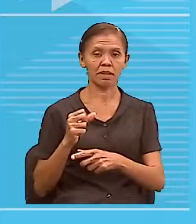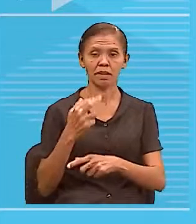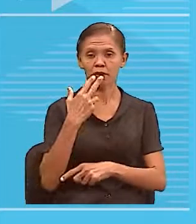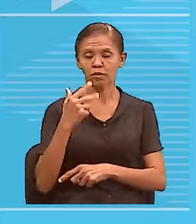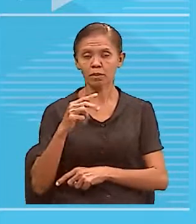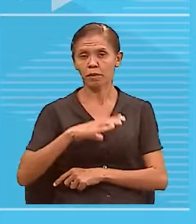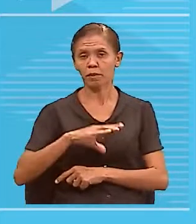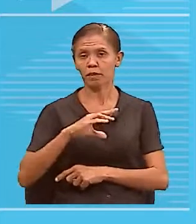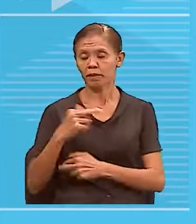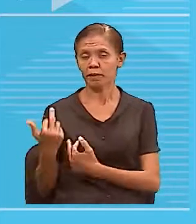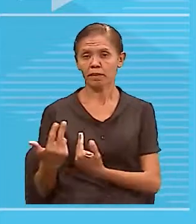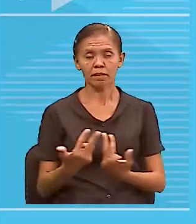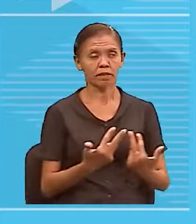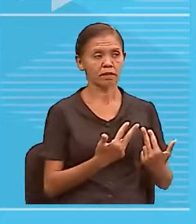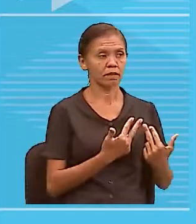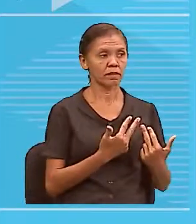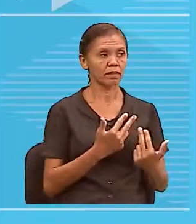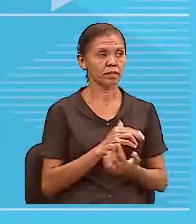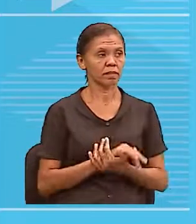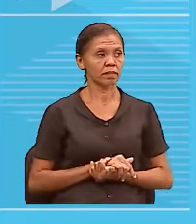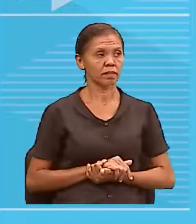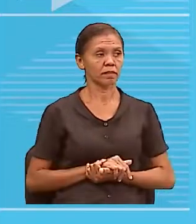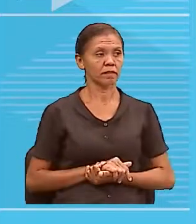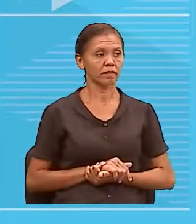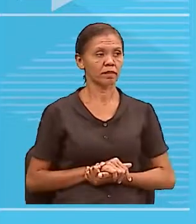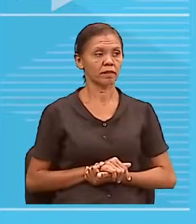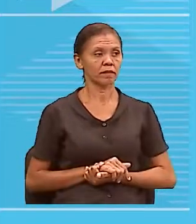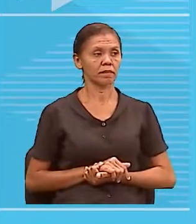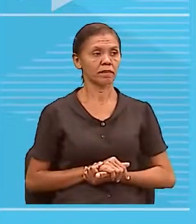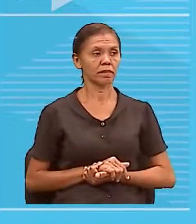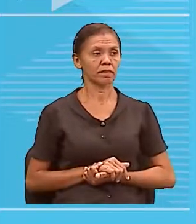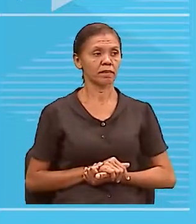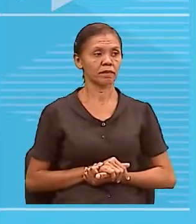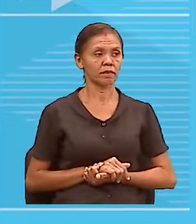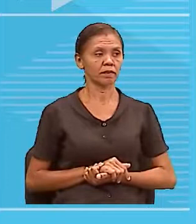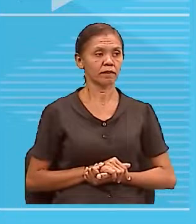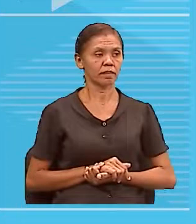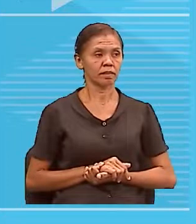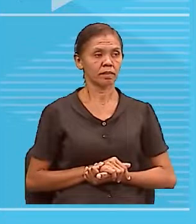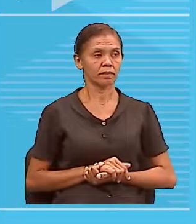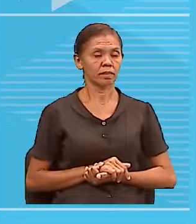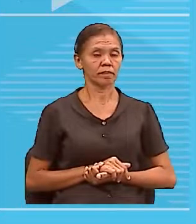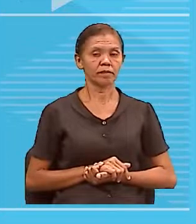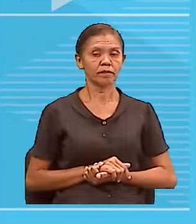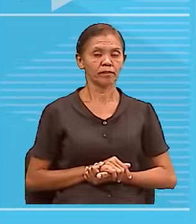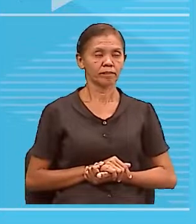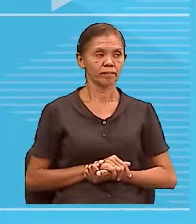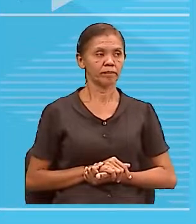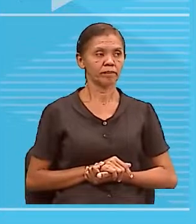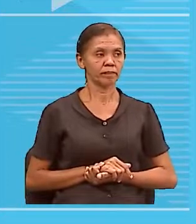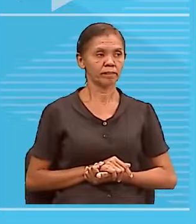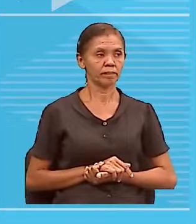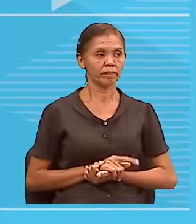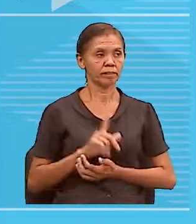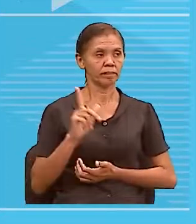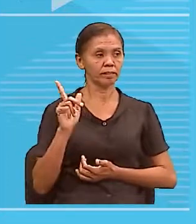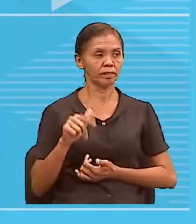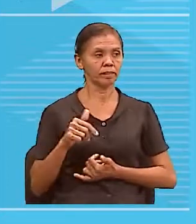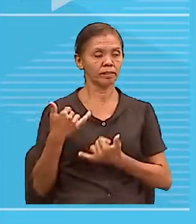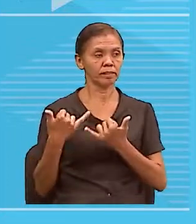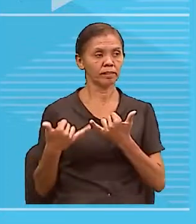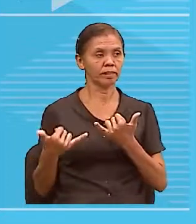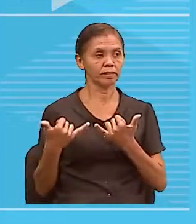aparecido em português a gente falou Fala come vive é muito próximo